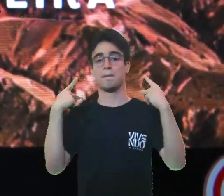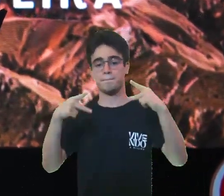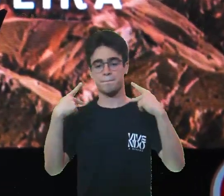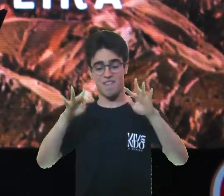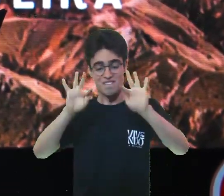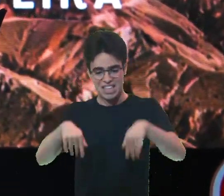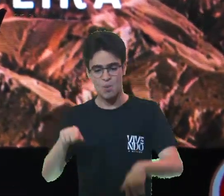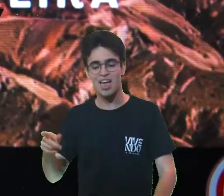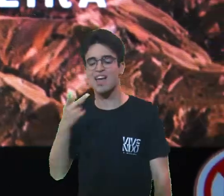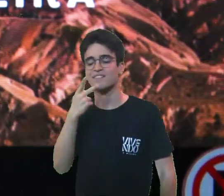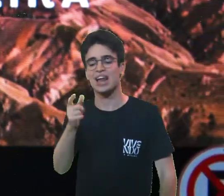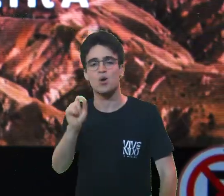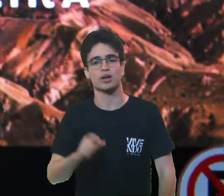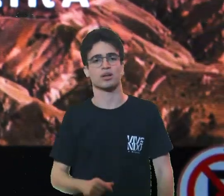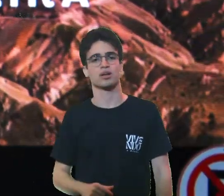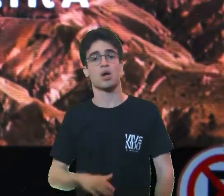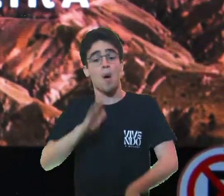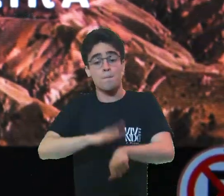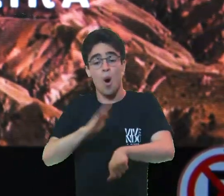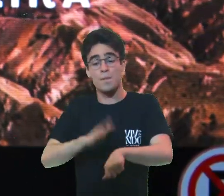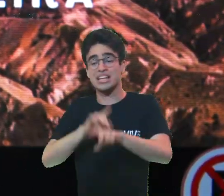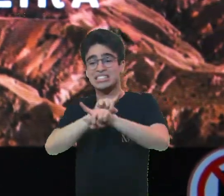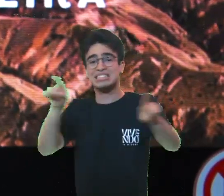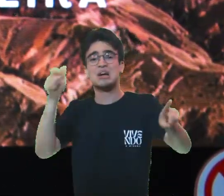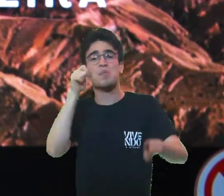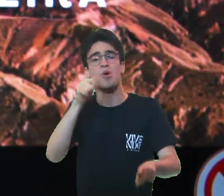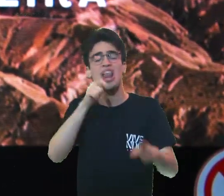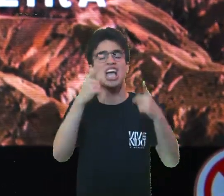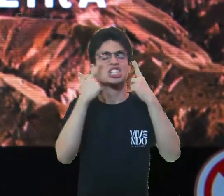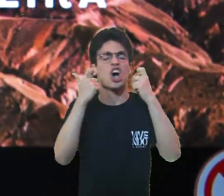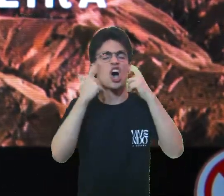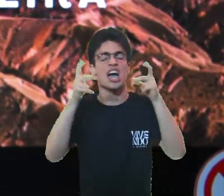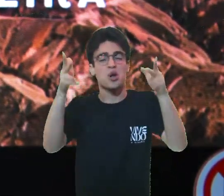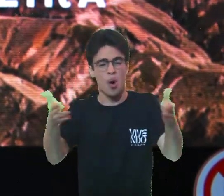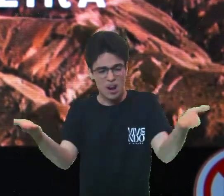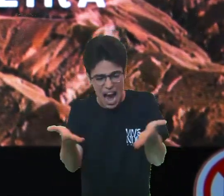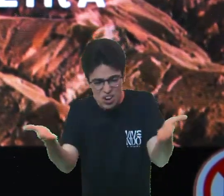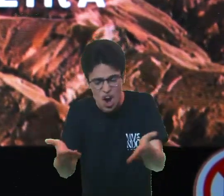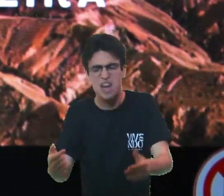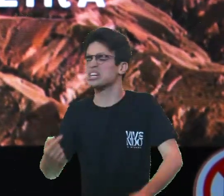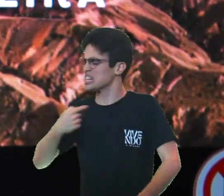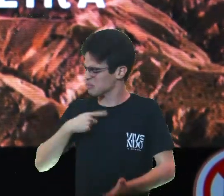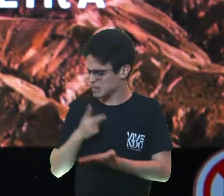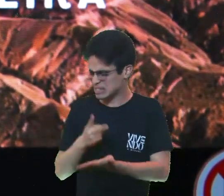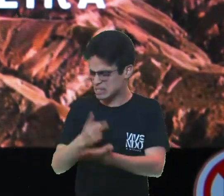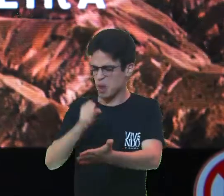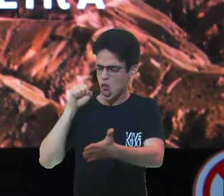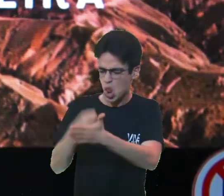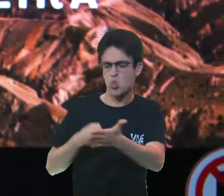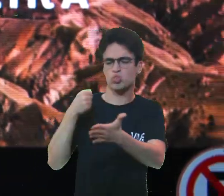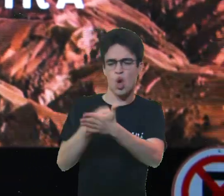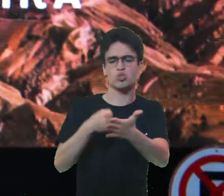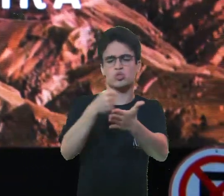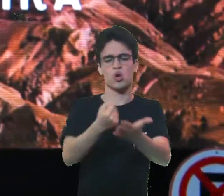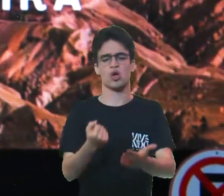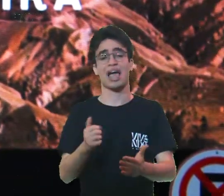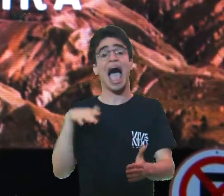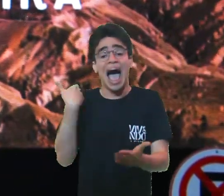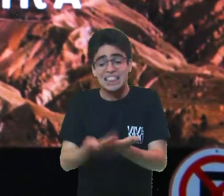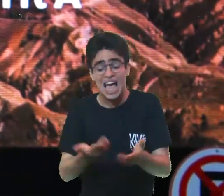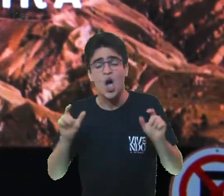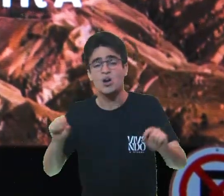disse: enquanto as mulheres chorarem como chora agora, eu lutarei. Enquanto as